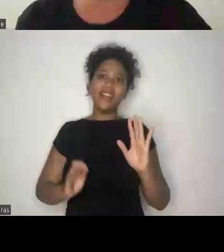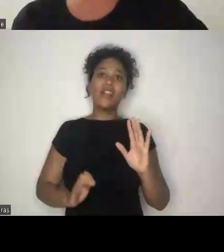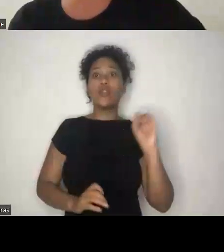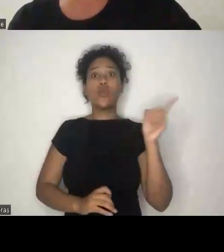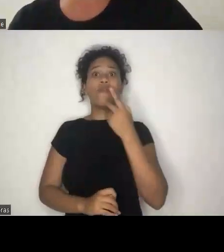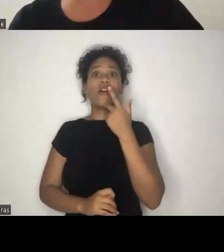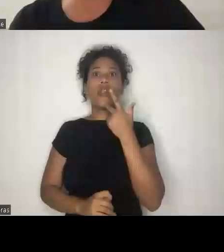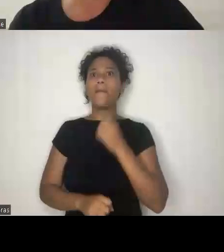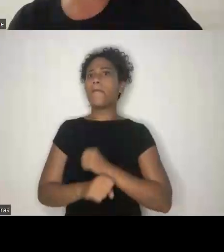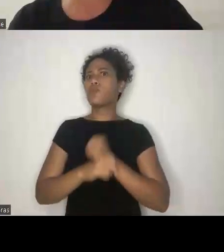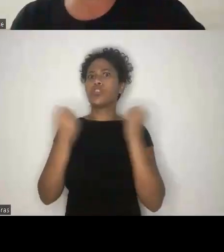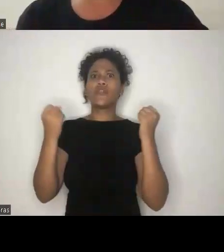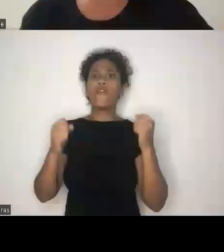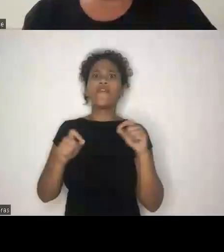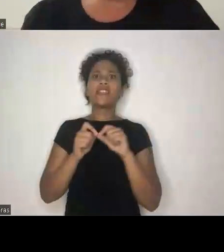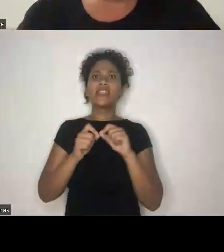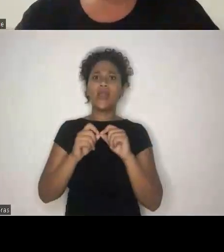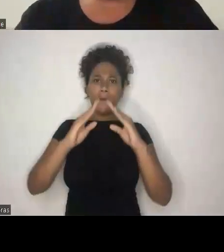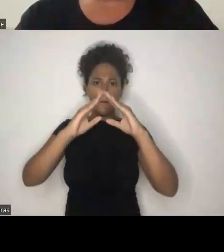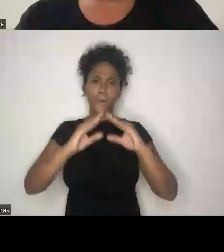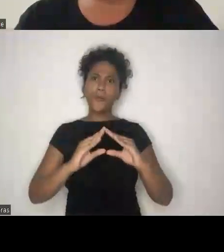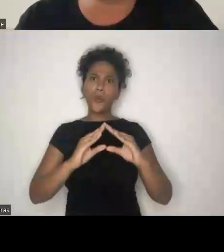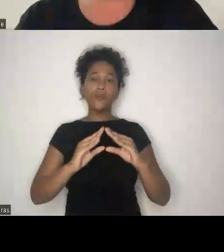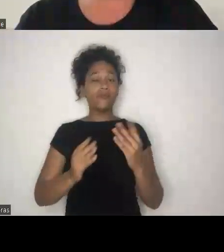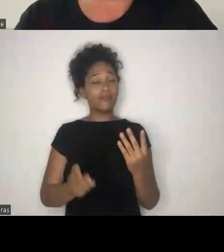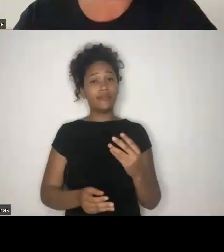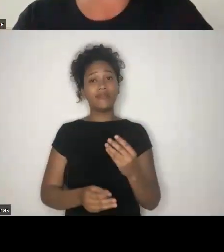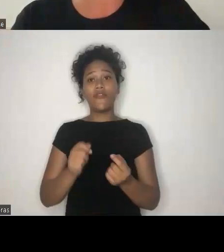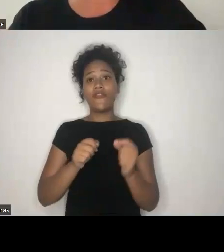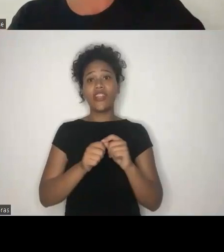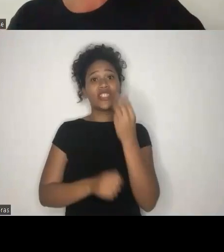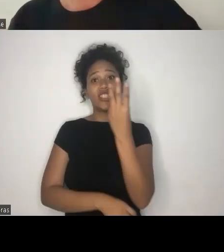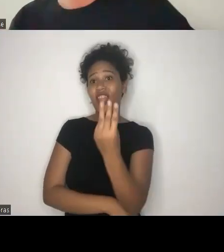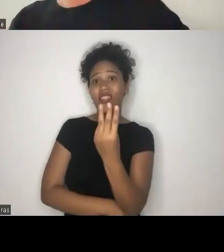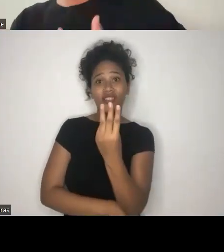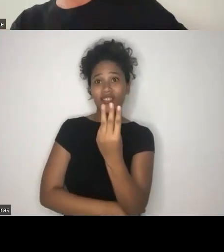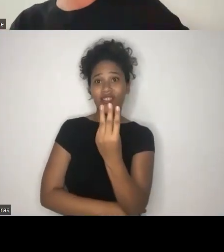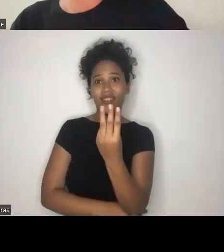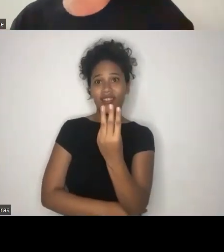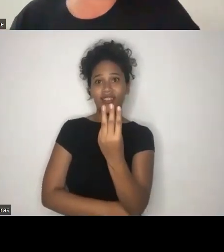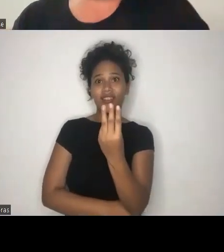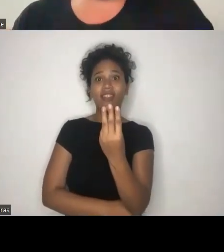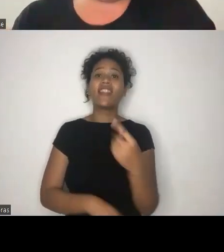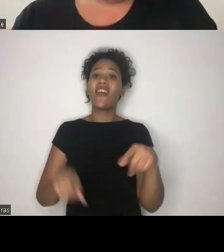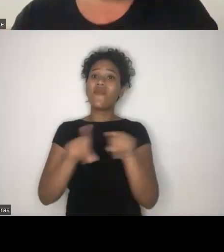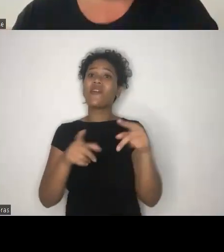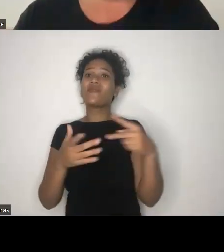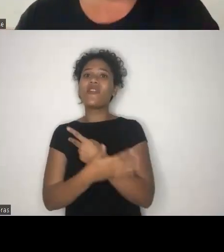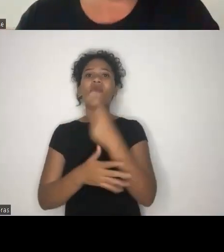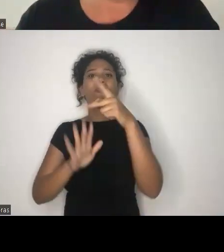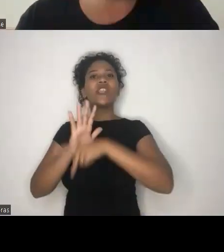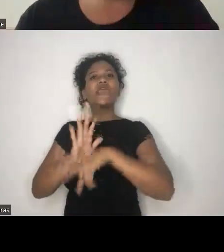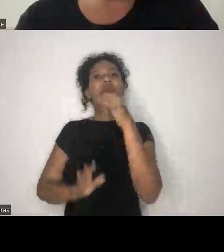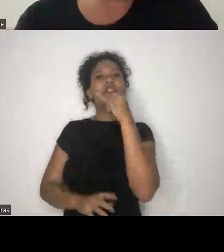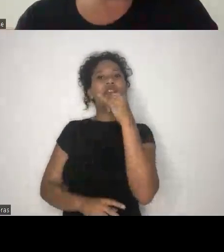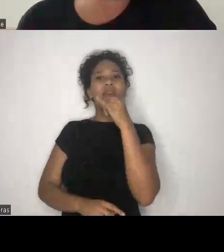ser impossível fazer uma pirâmide acabou que a gente construiu três pirâmides e acabou que esse projeto por exemplo que